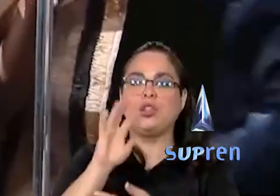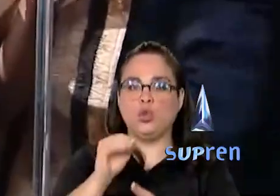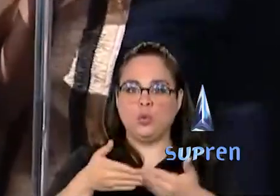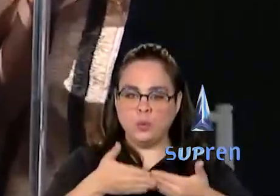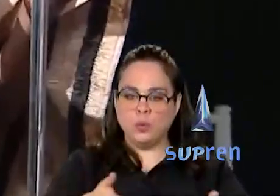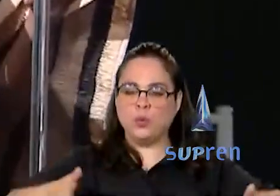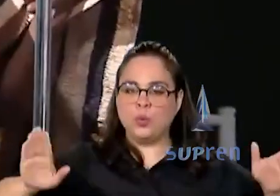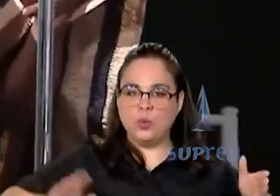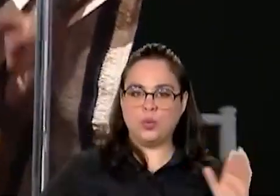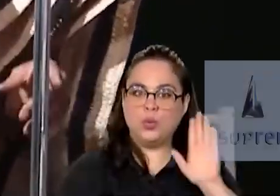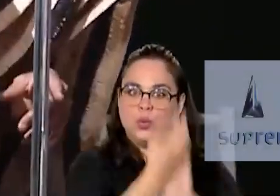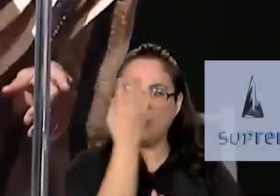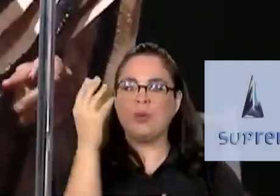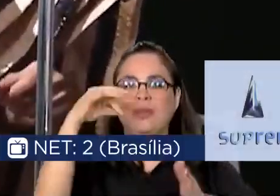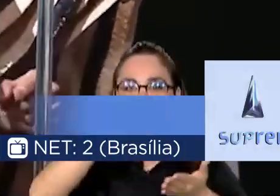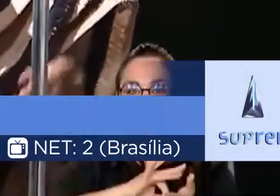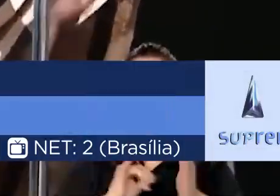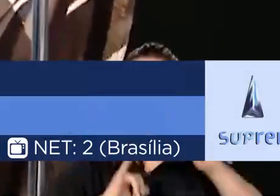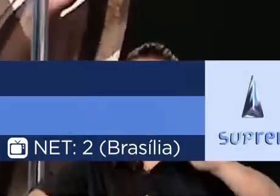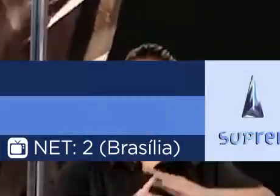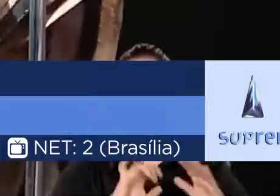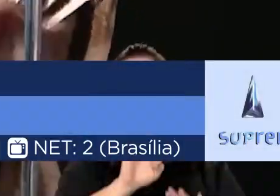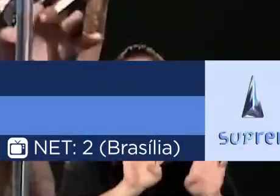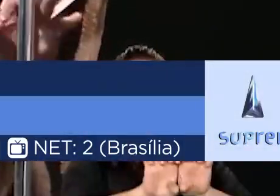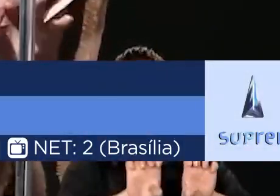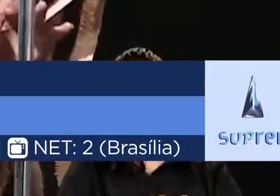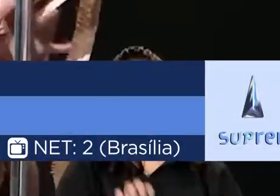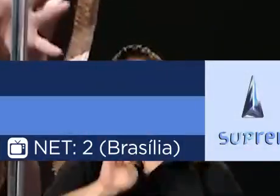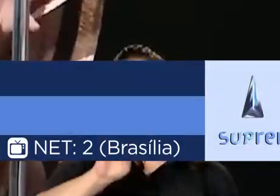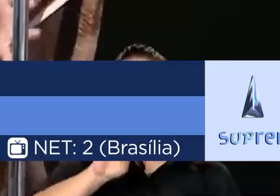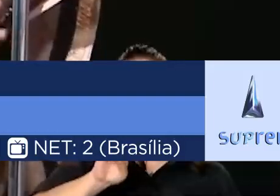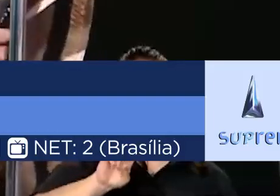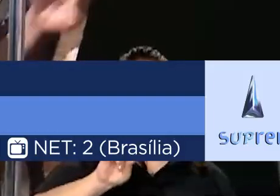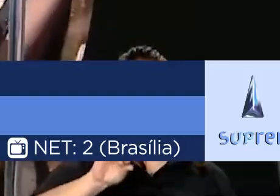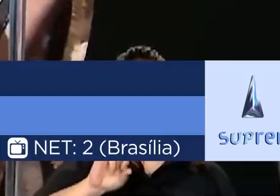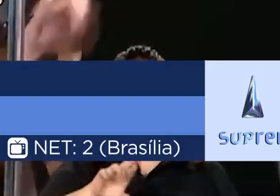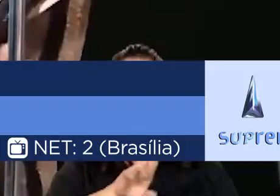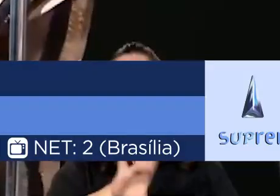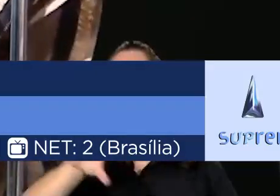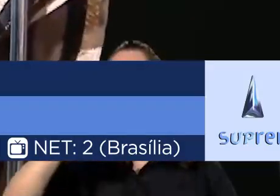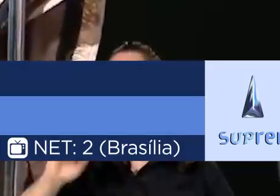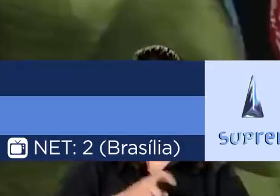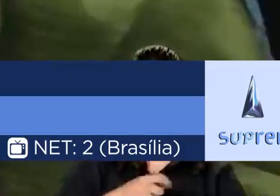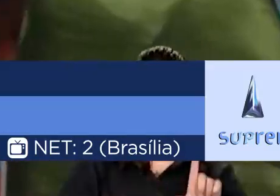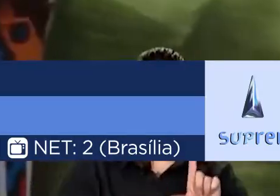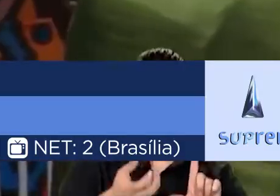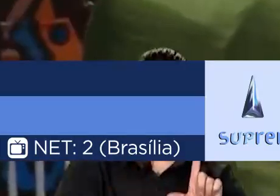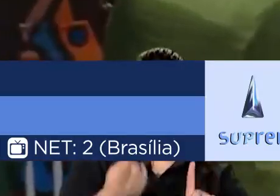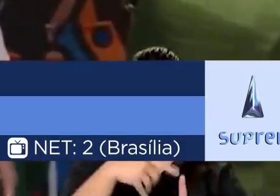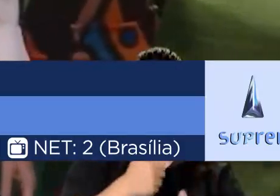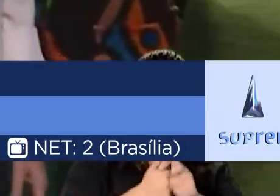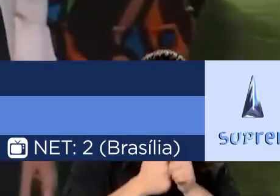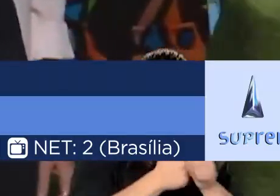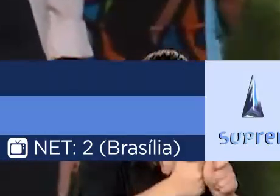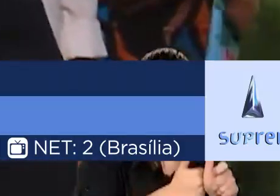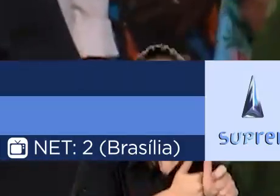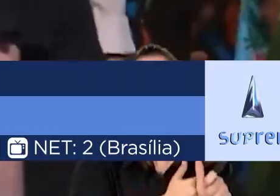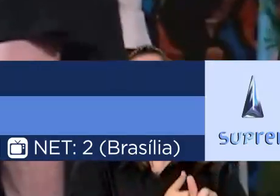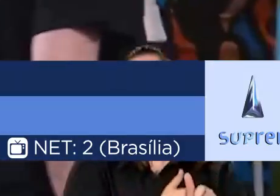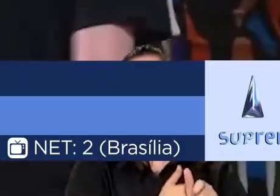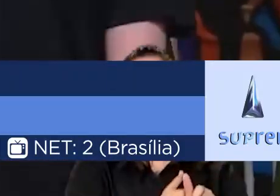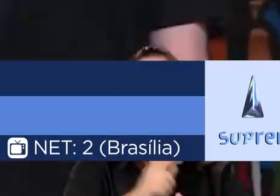histórico o fomento está previsto para o próximo ano o Ato é considerado a